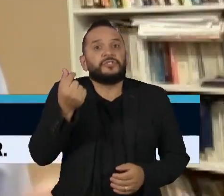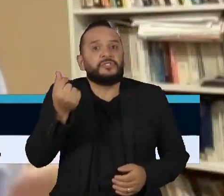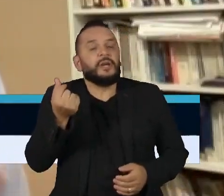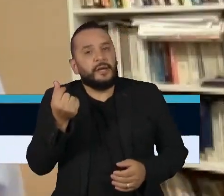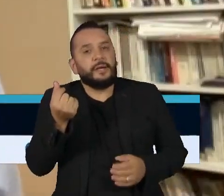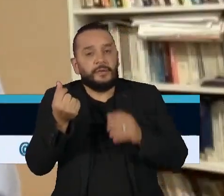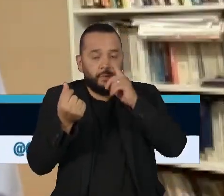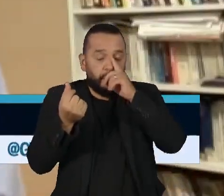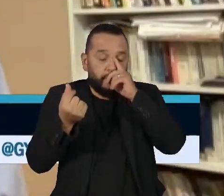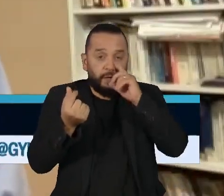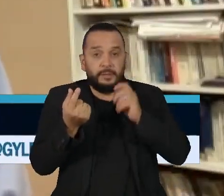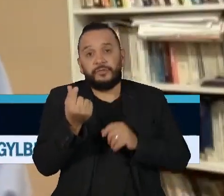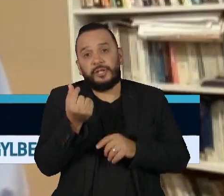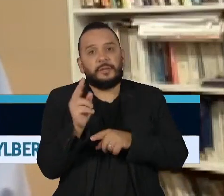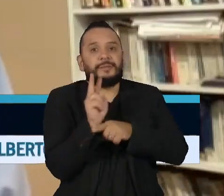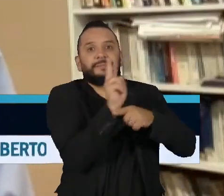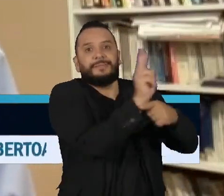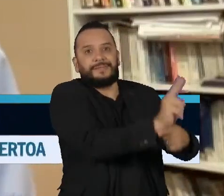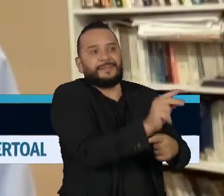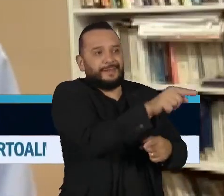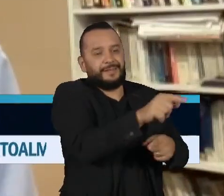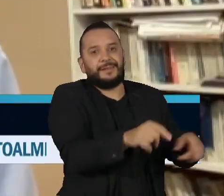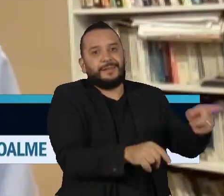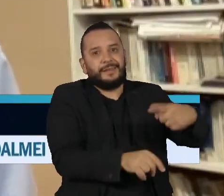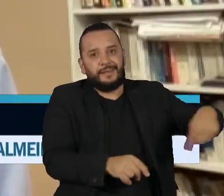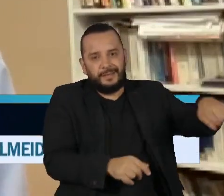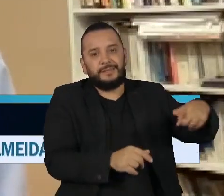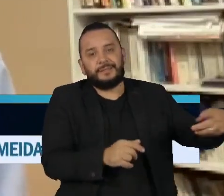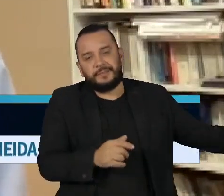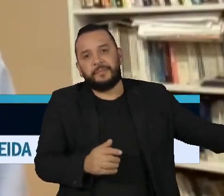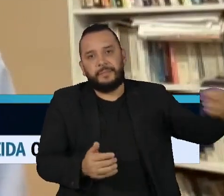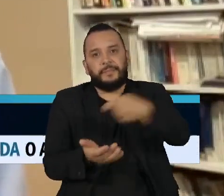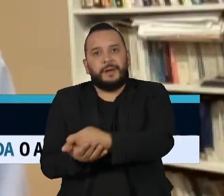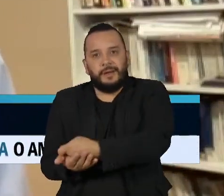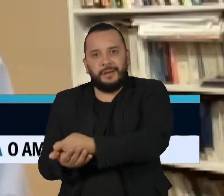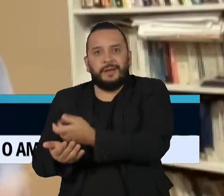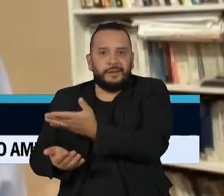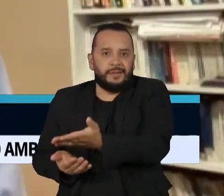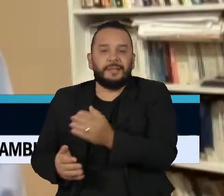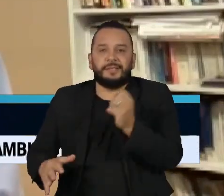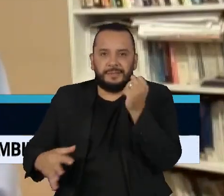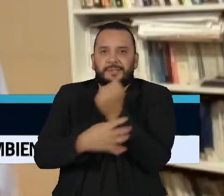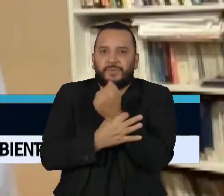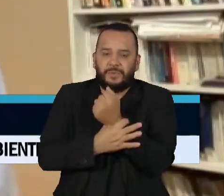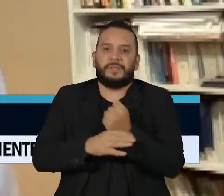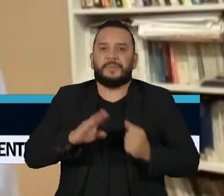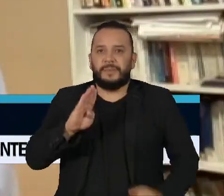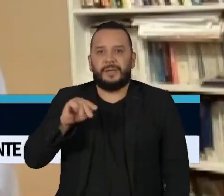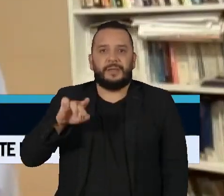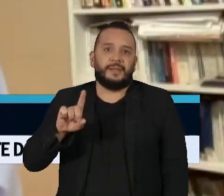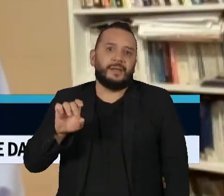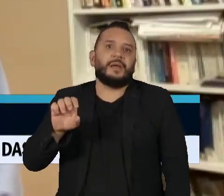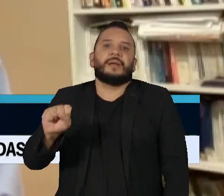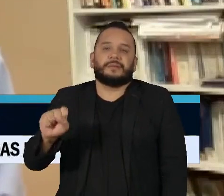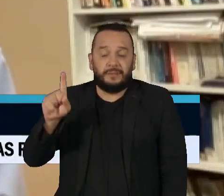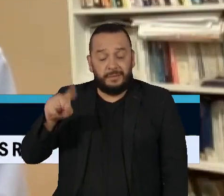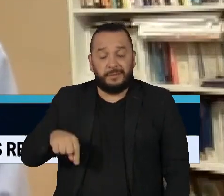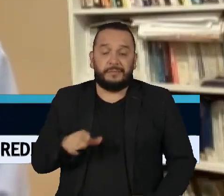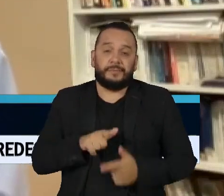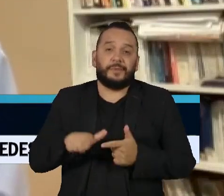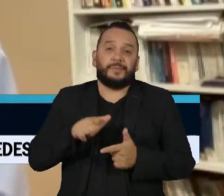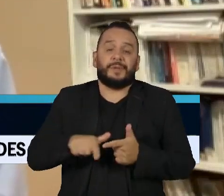que ele receba mais rápido com alguma garantia para o BNDS aqui está o problema